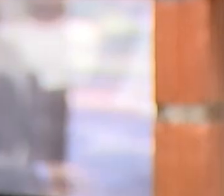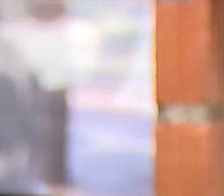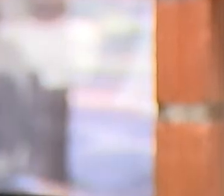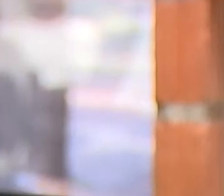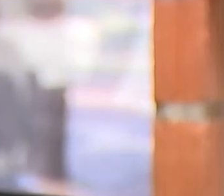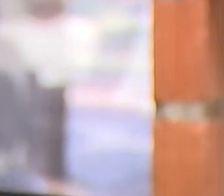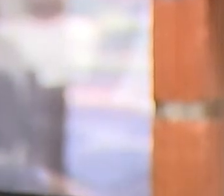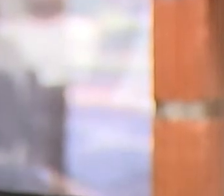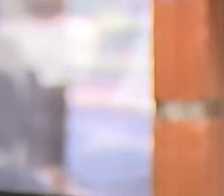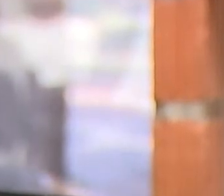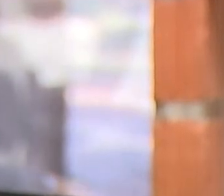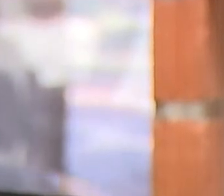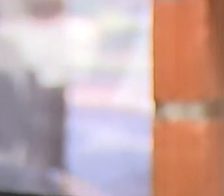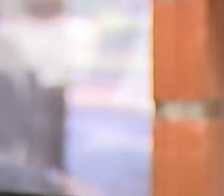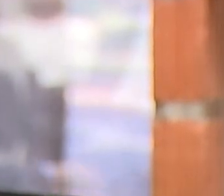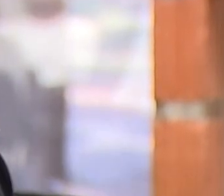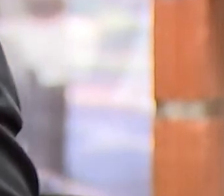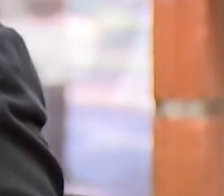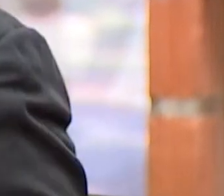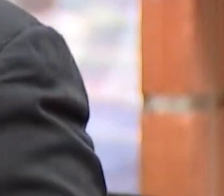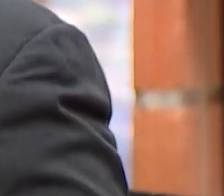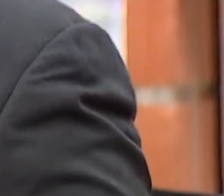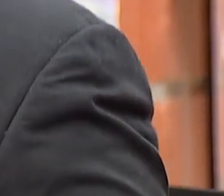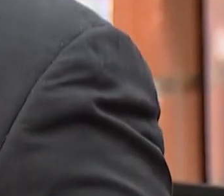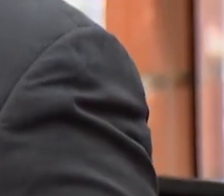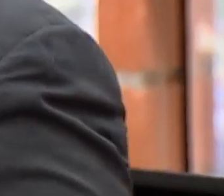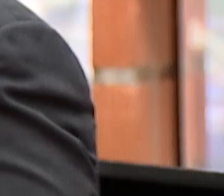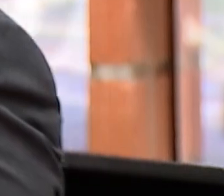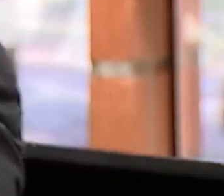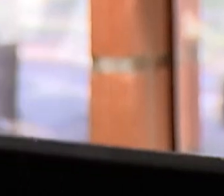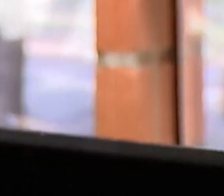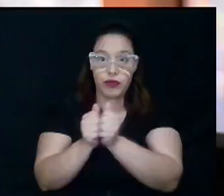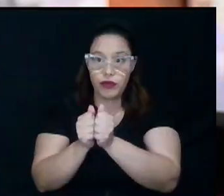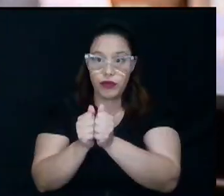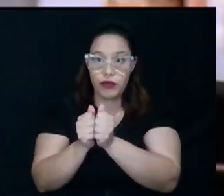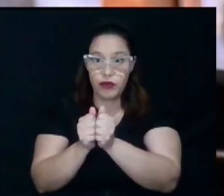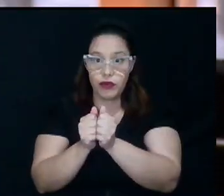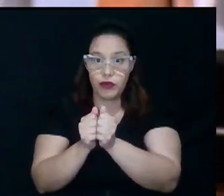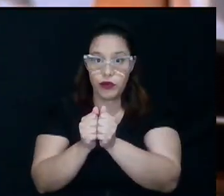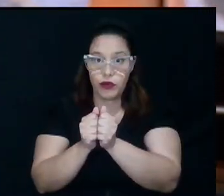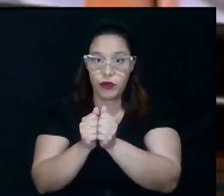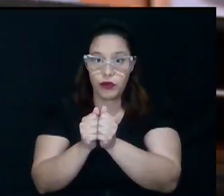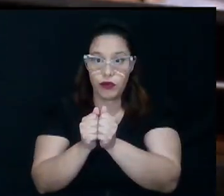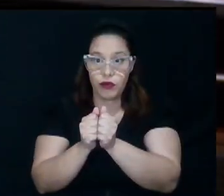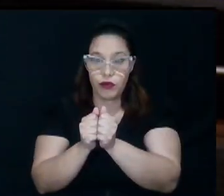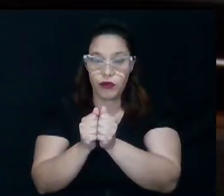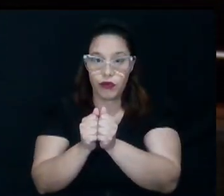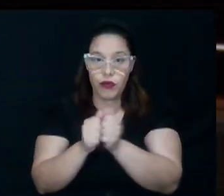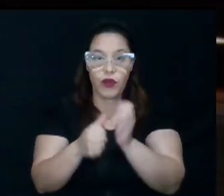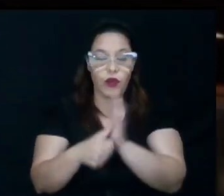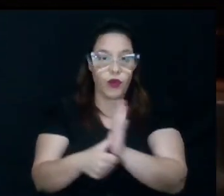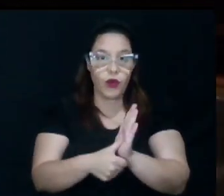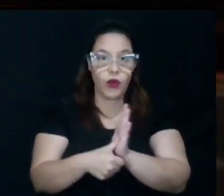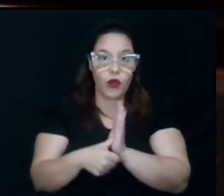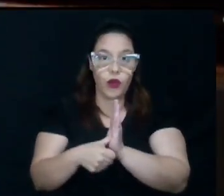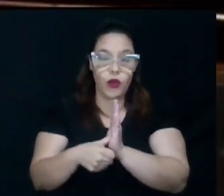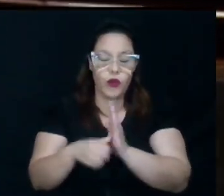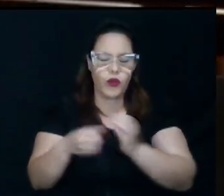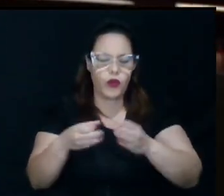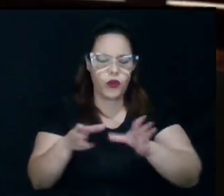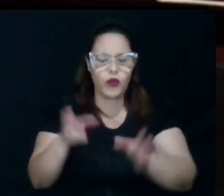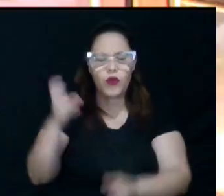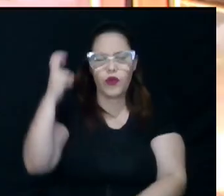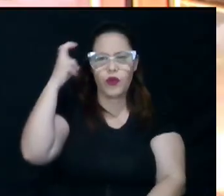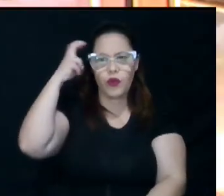O festival nasce da parceria entre o Centro de Integração, Documentação e Difusão Cultural e o Grupo Gestor de